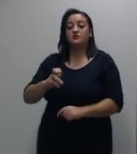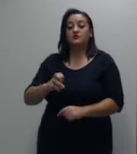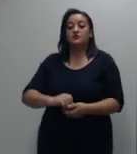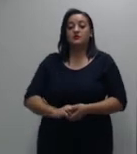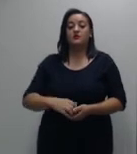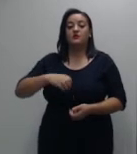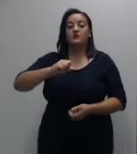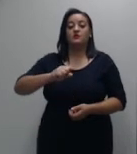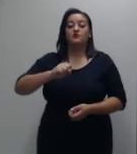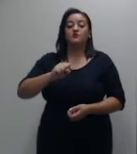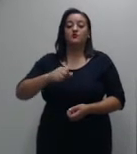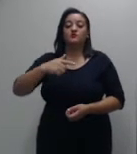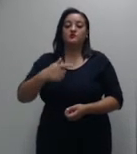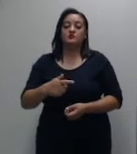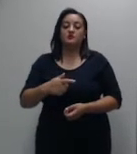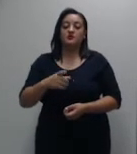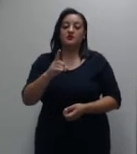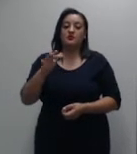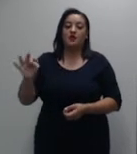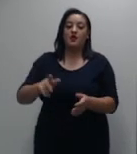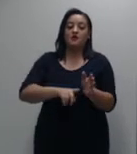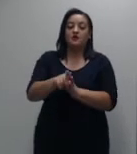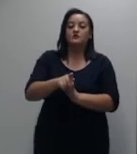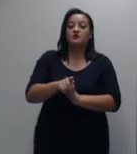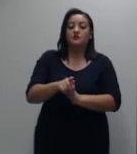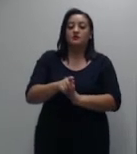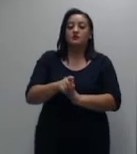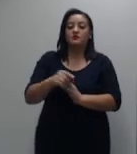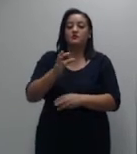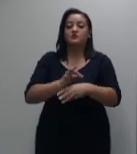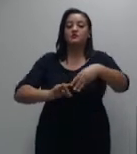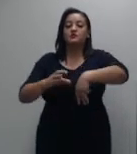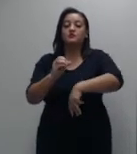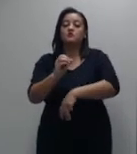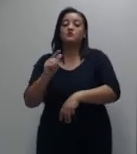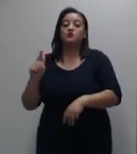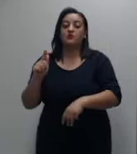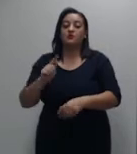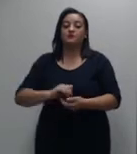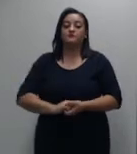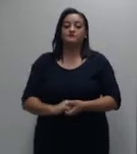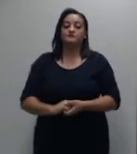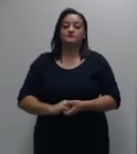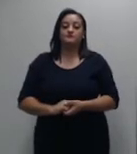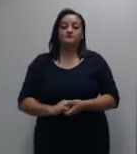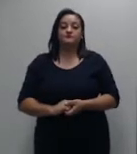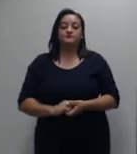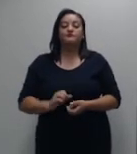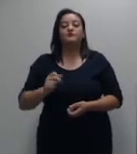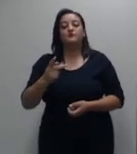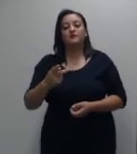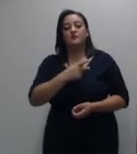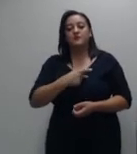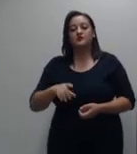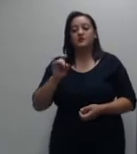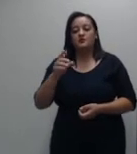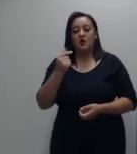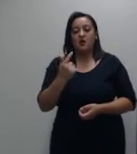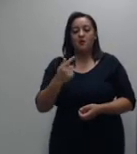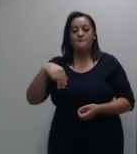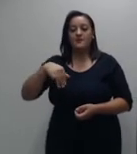987 DF questão de hora que eu falava onde Fernando não Presidente só um minuto aqui enquanto